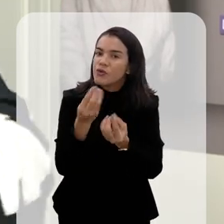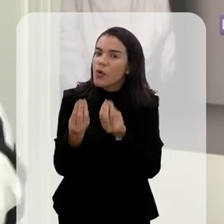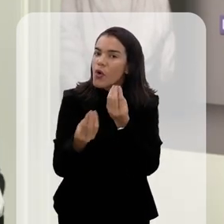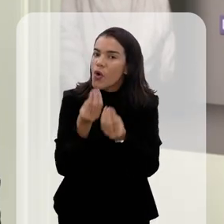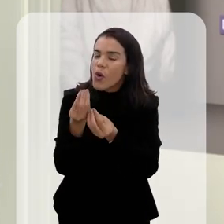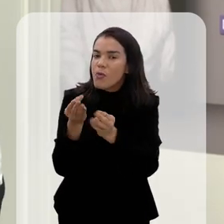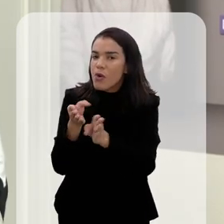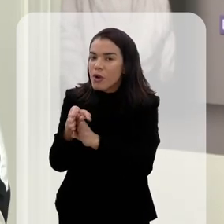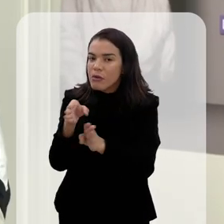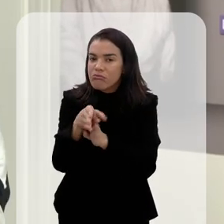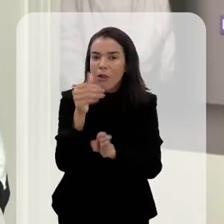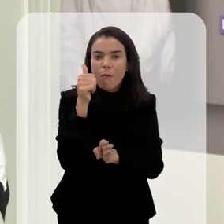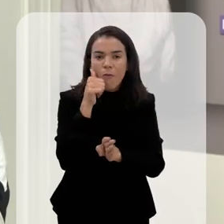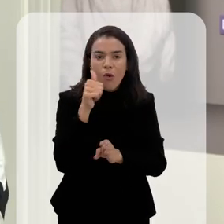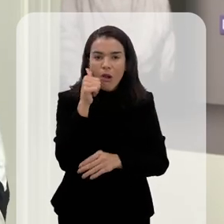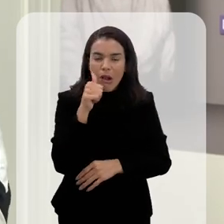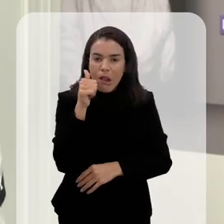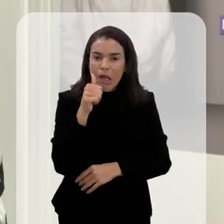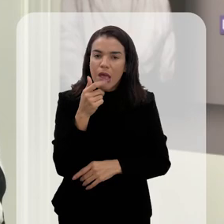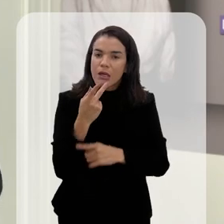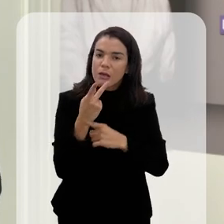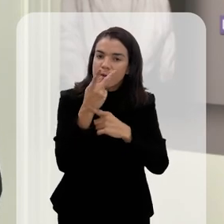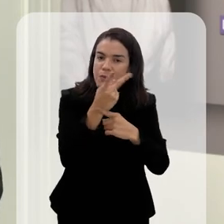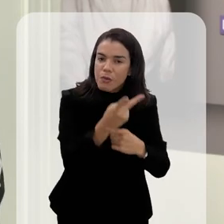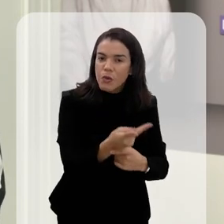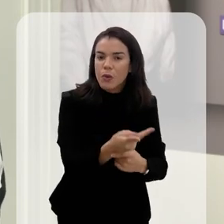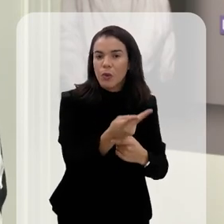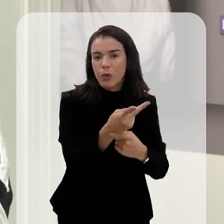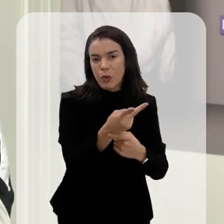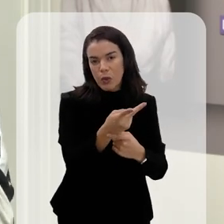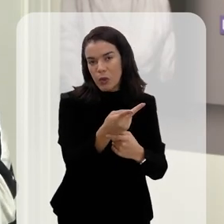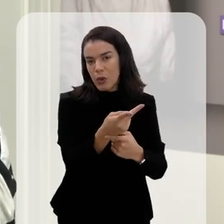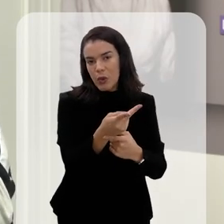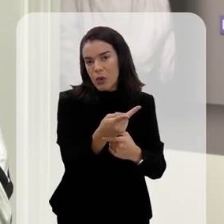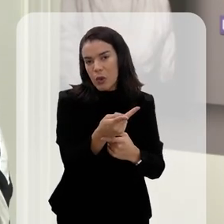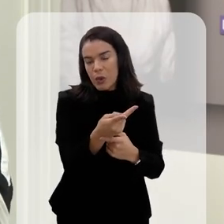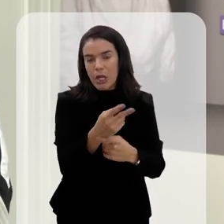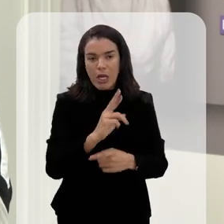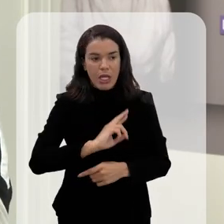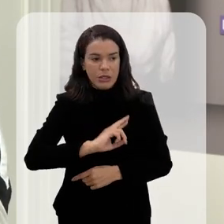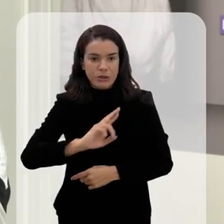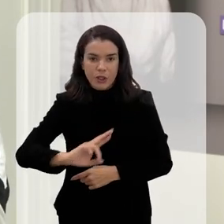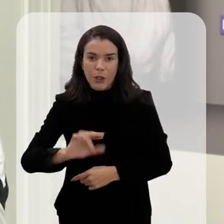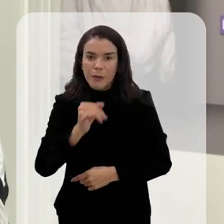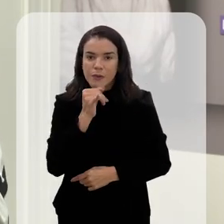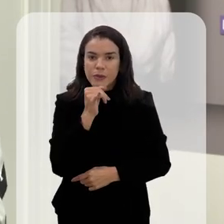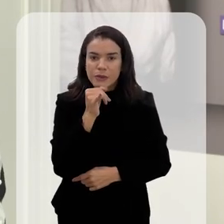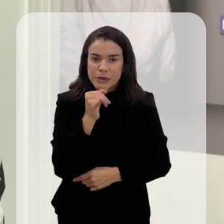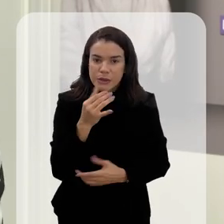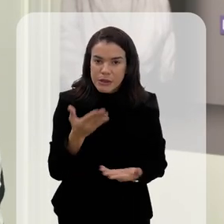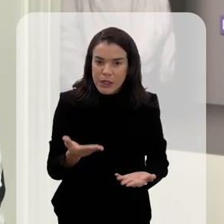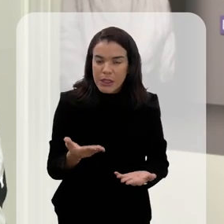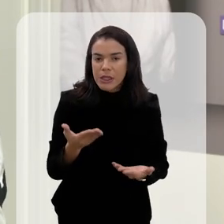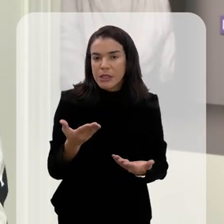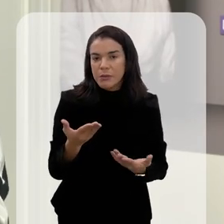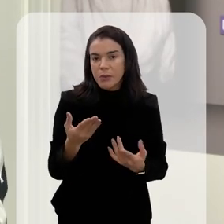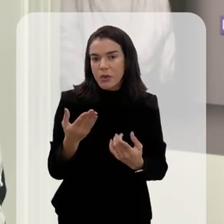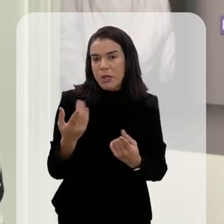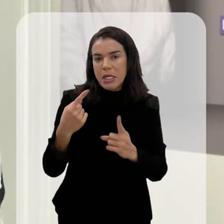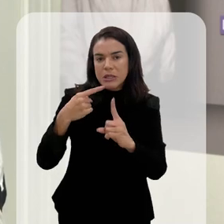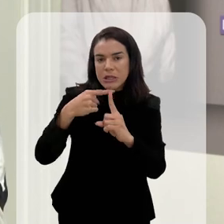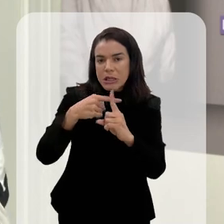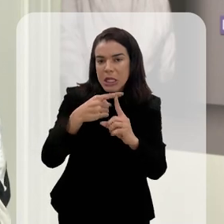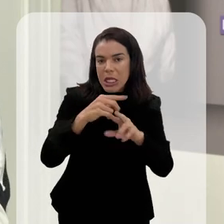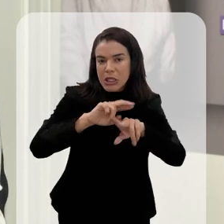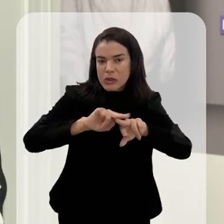elas podem orientar essas mulheres que procuram a sua religião, a casa da sua religião, o templo